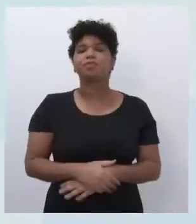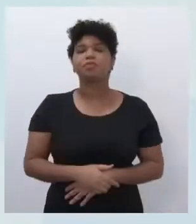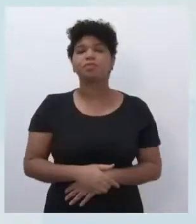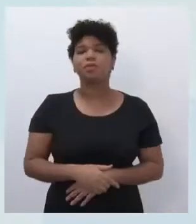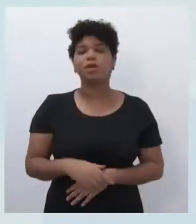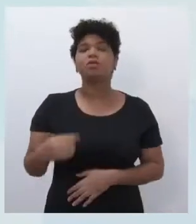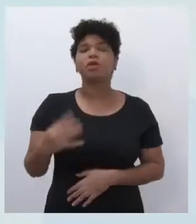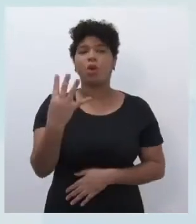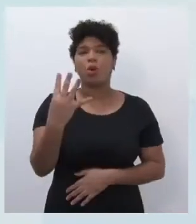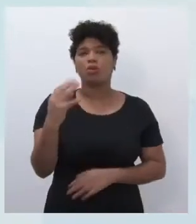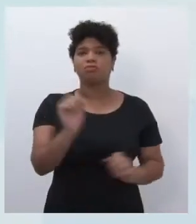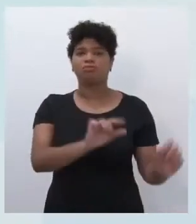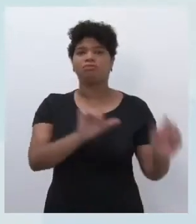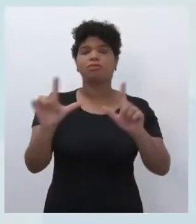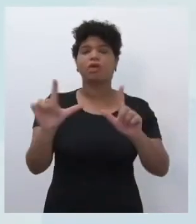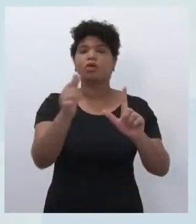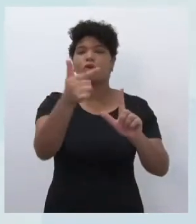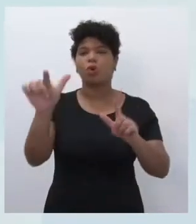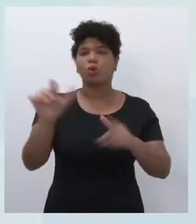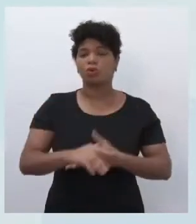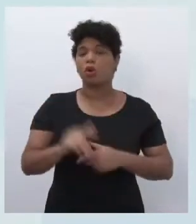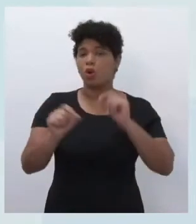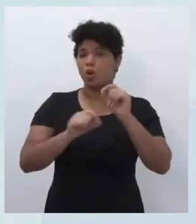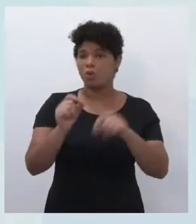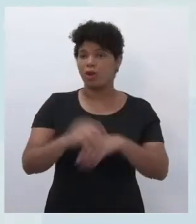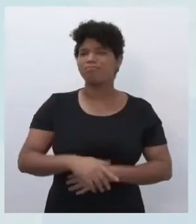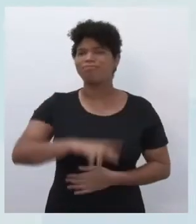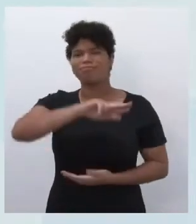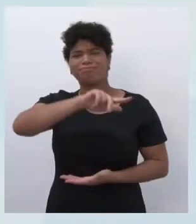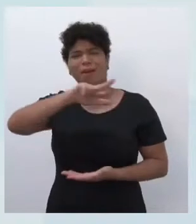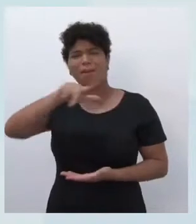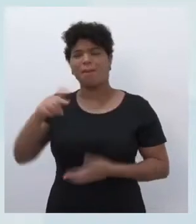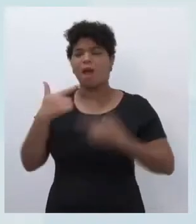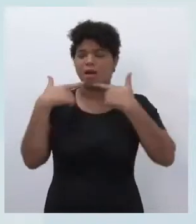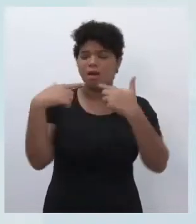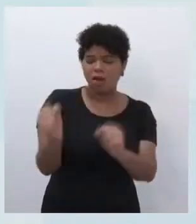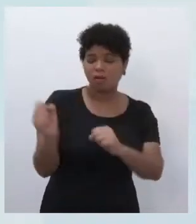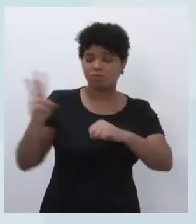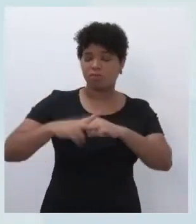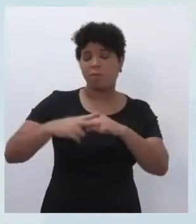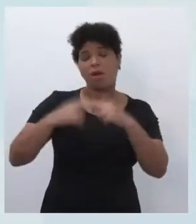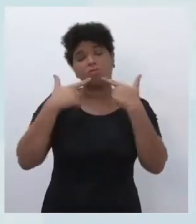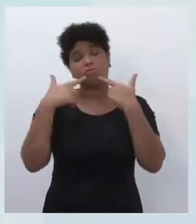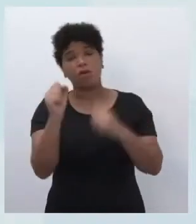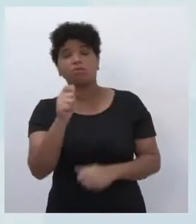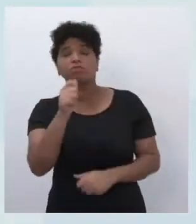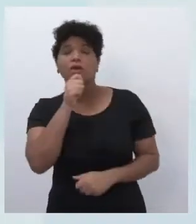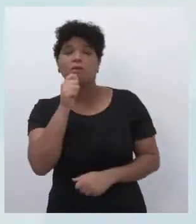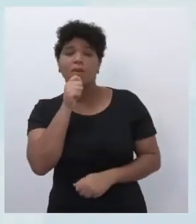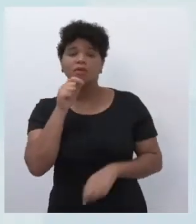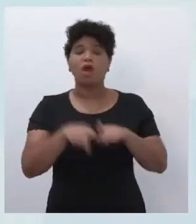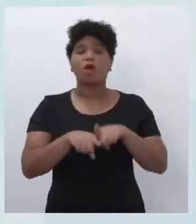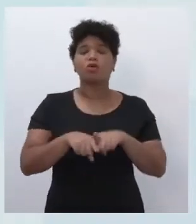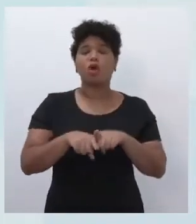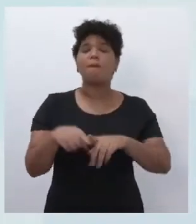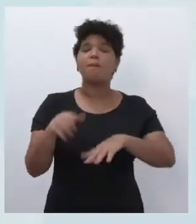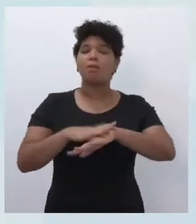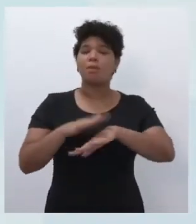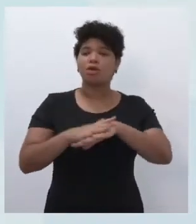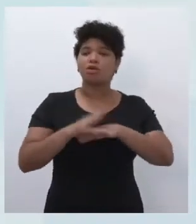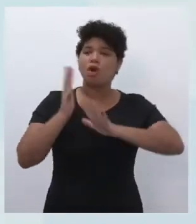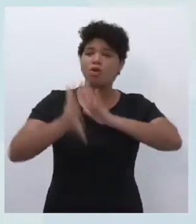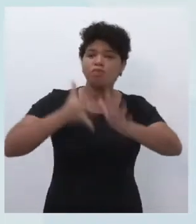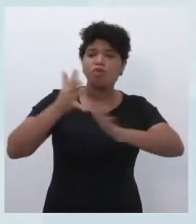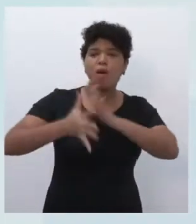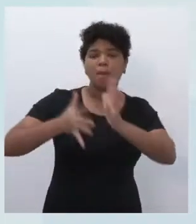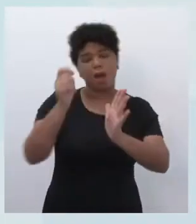slide. Utilizar diferentes linguagens verbal, oral ou visual, motora, como libras e